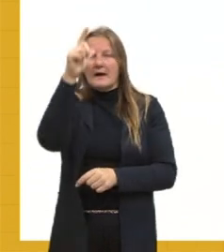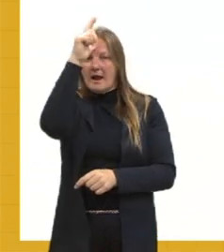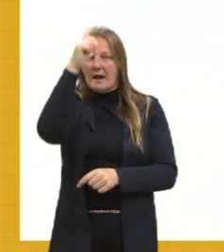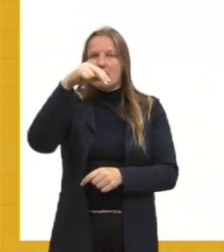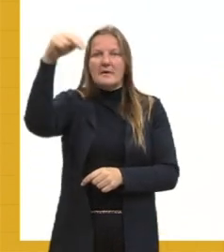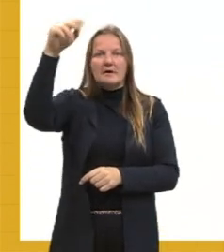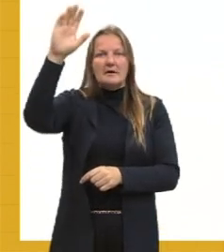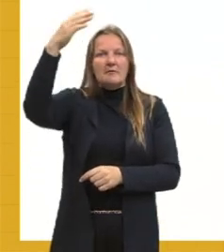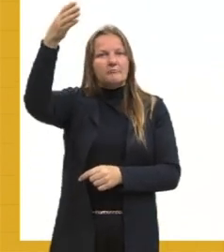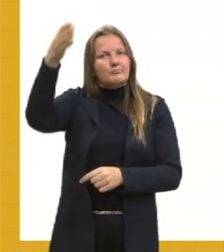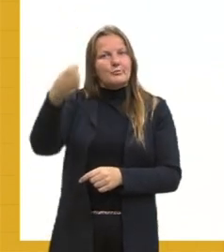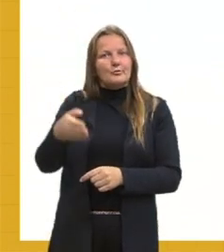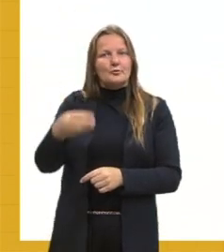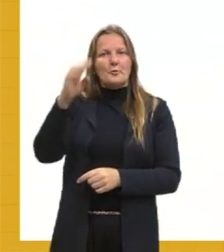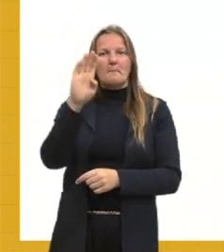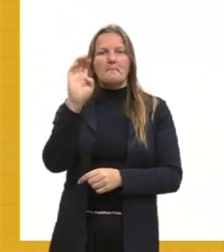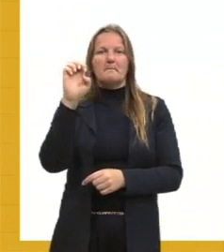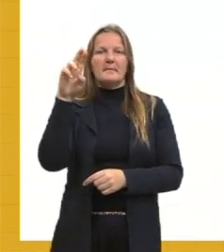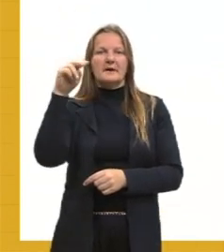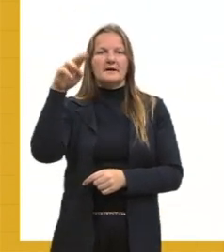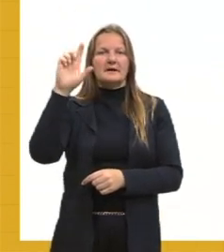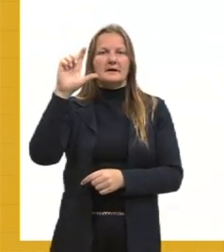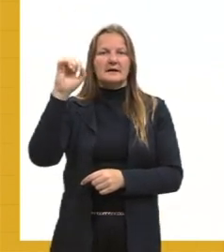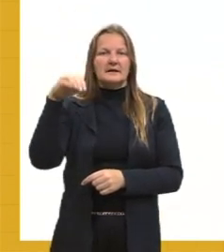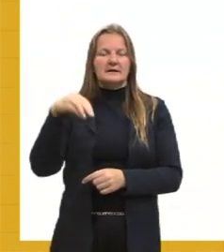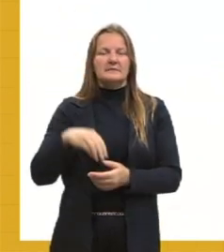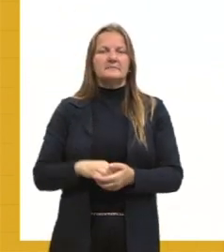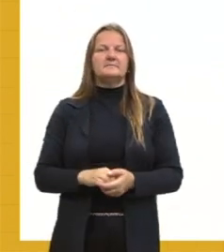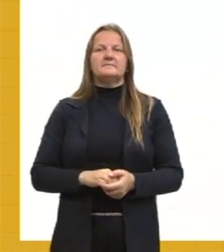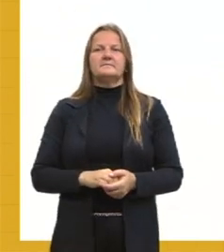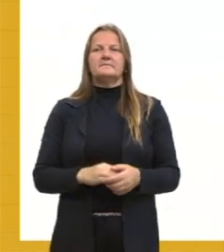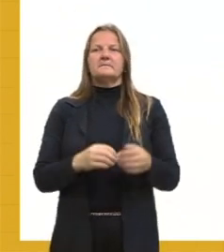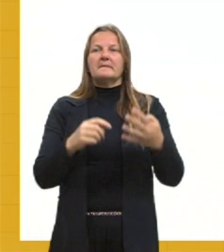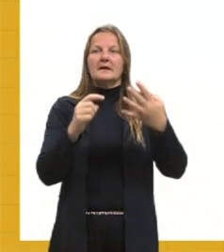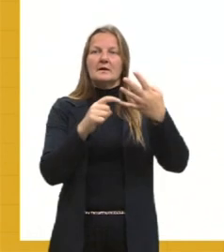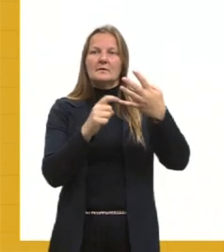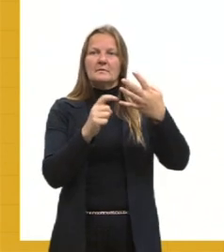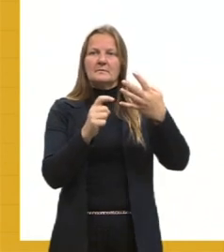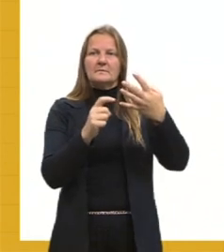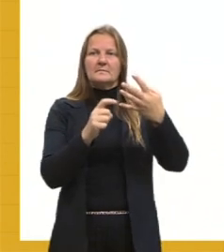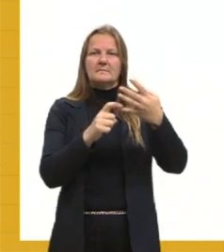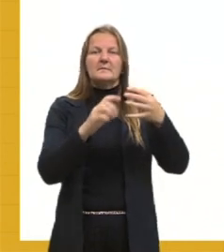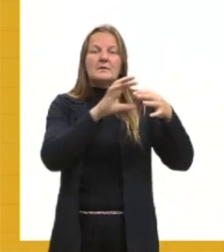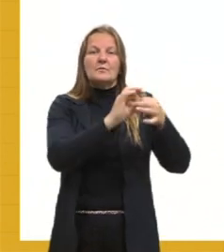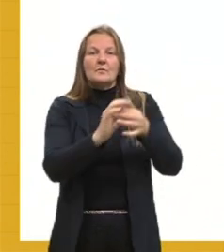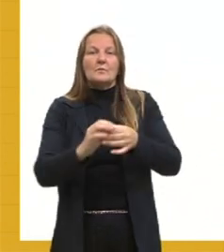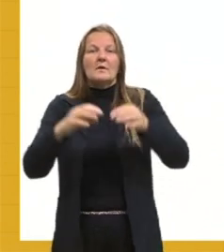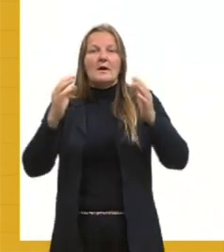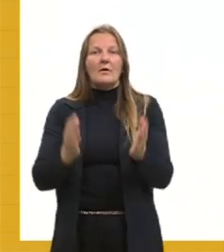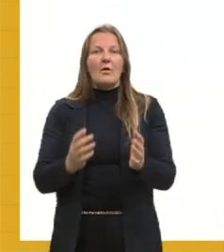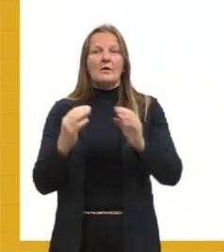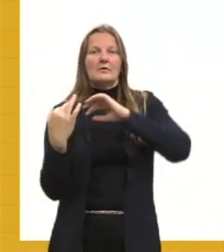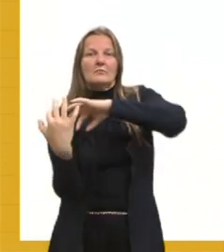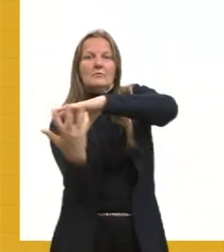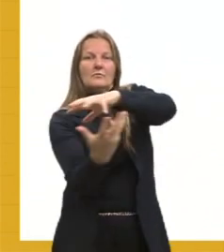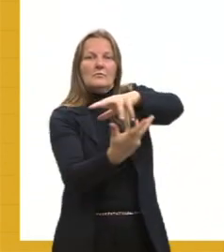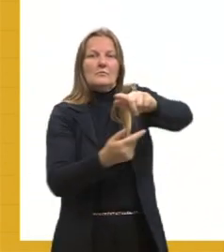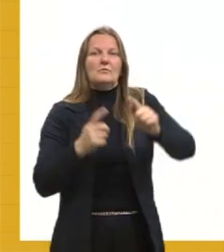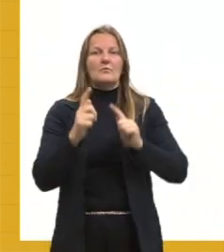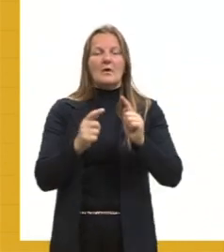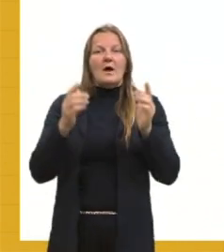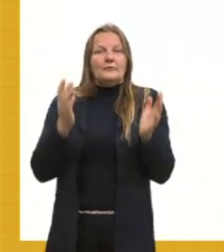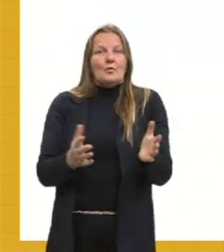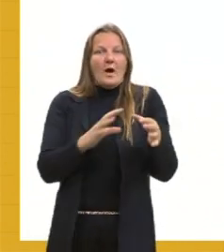nela tem início a partir da década de 1990 e corresponde ao atual estágio de globalização que a gente tem hoje